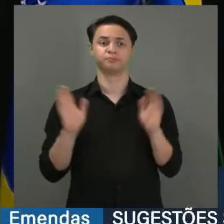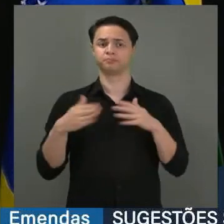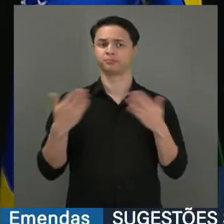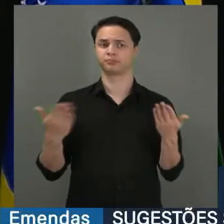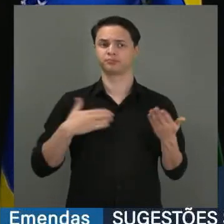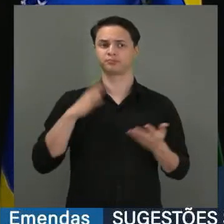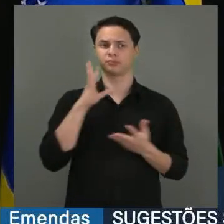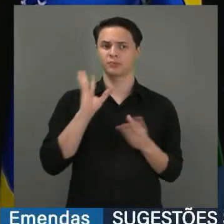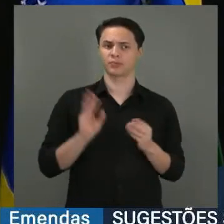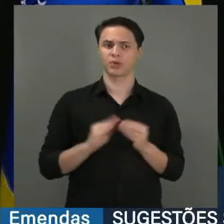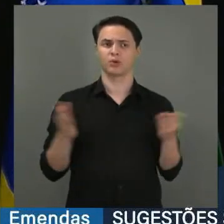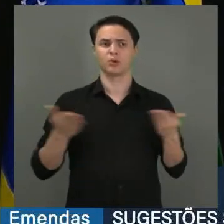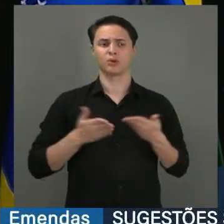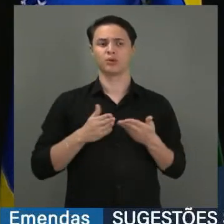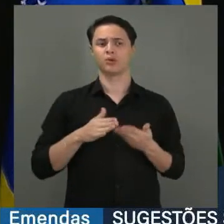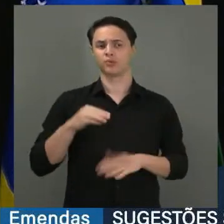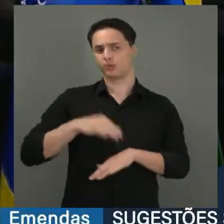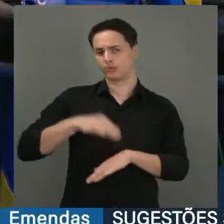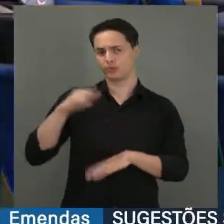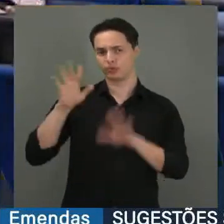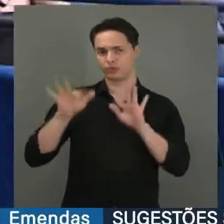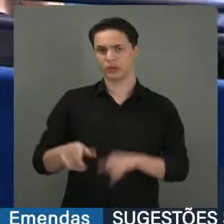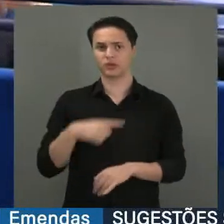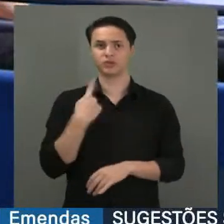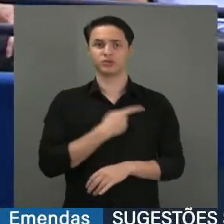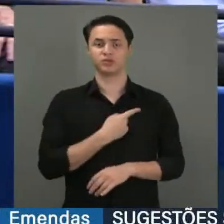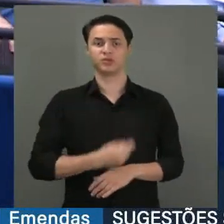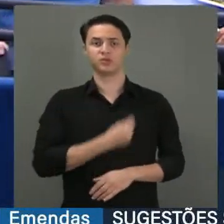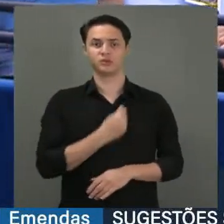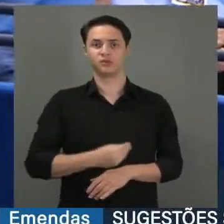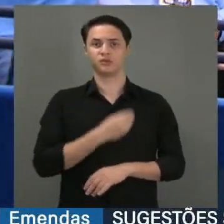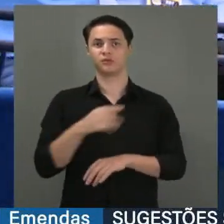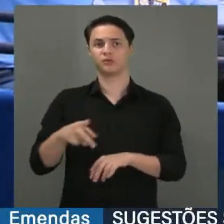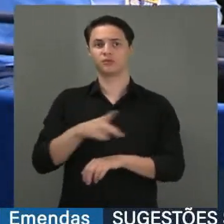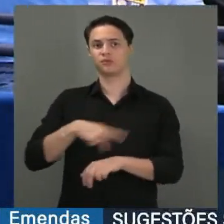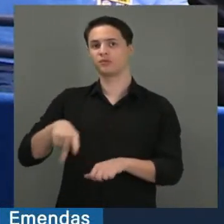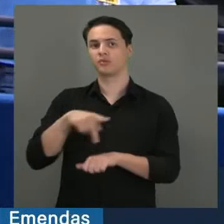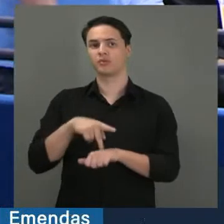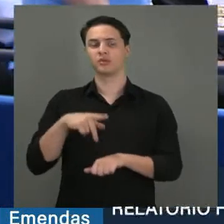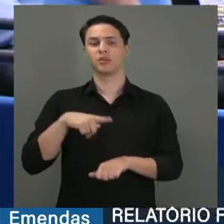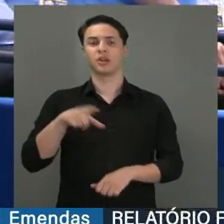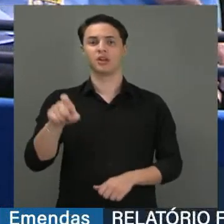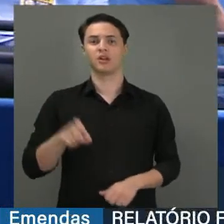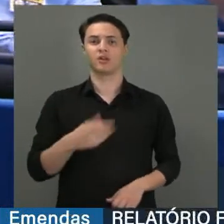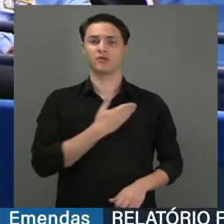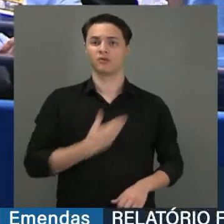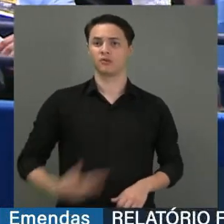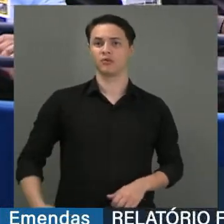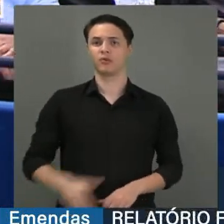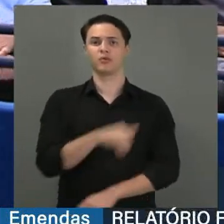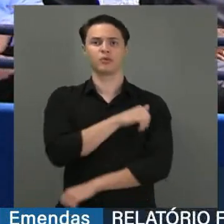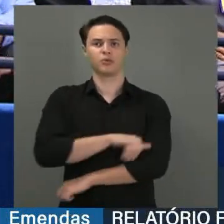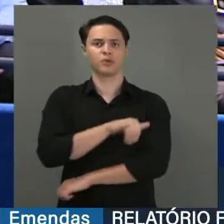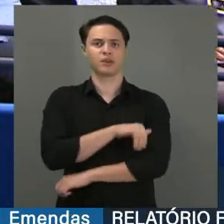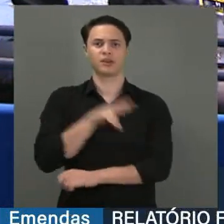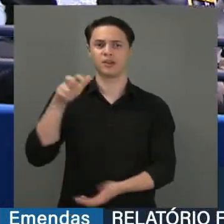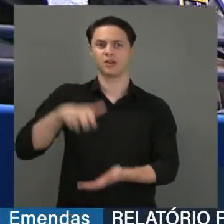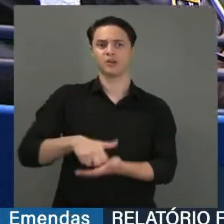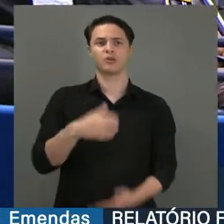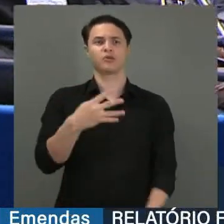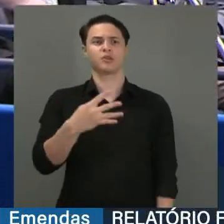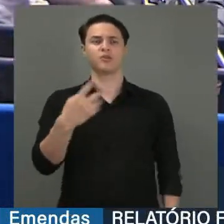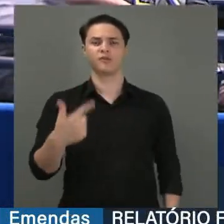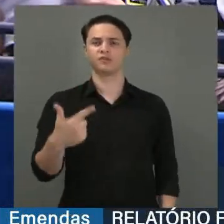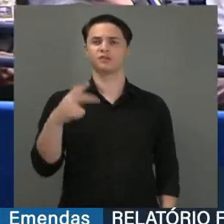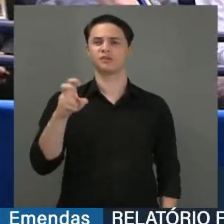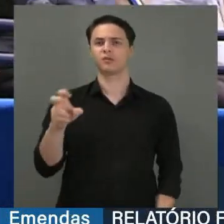Mas, concluindo no minuto que me falta, nós vivemos num país onde o ex-governador do Rio de Janeiro, condenado a